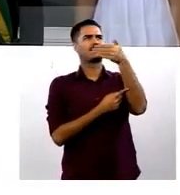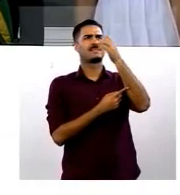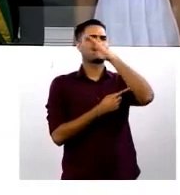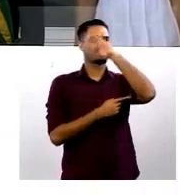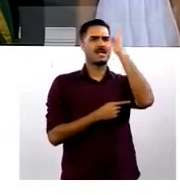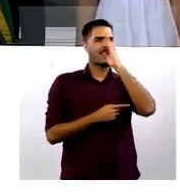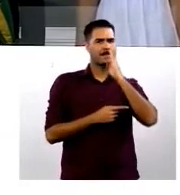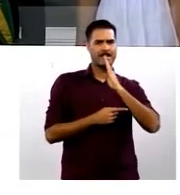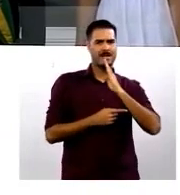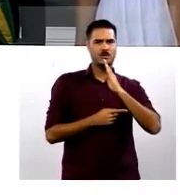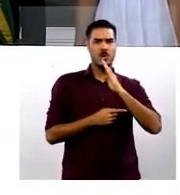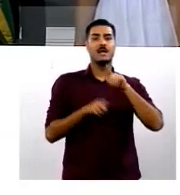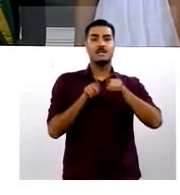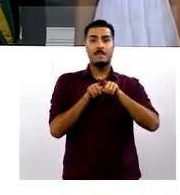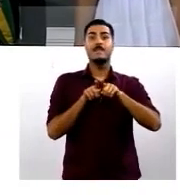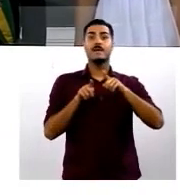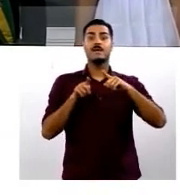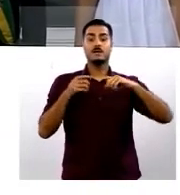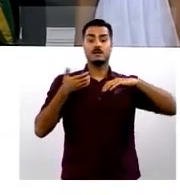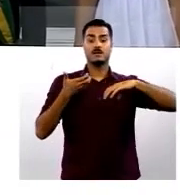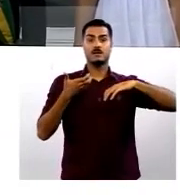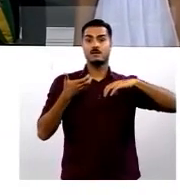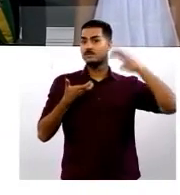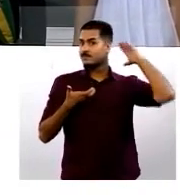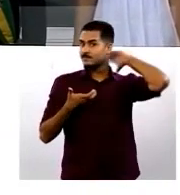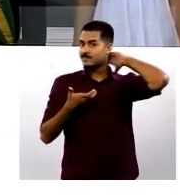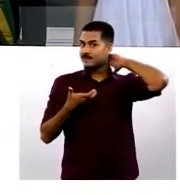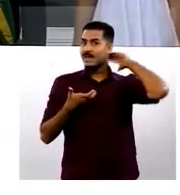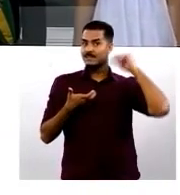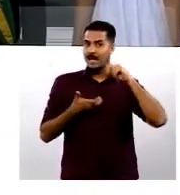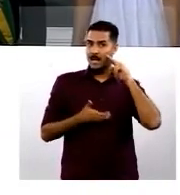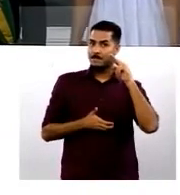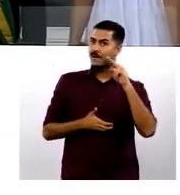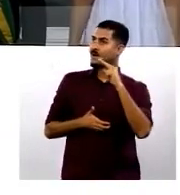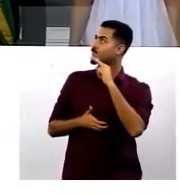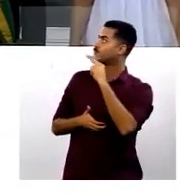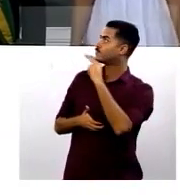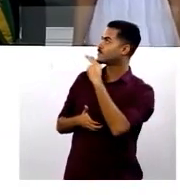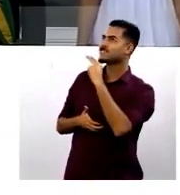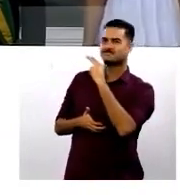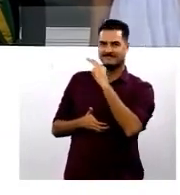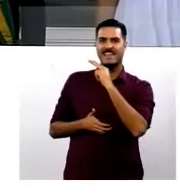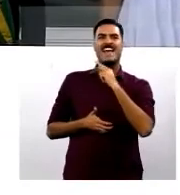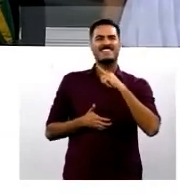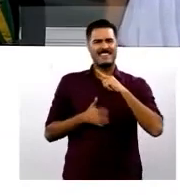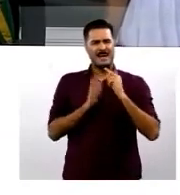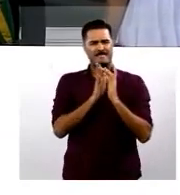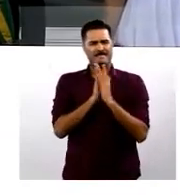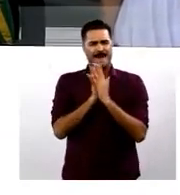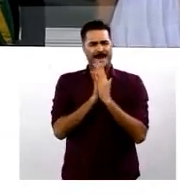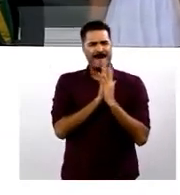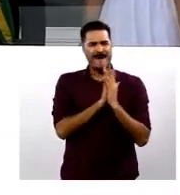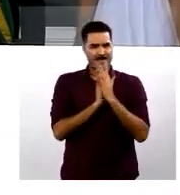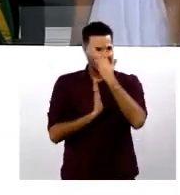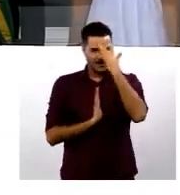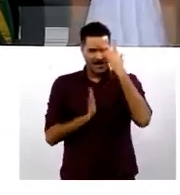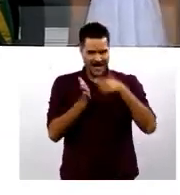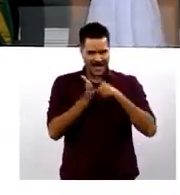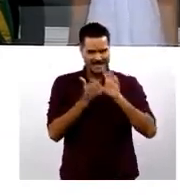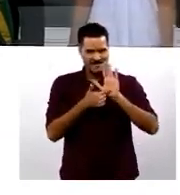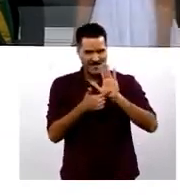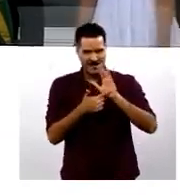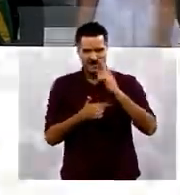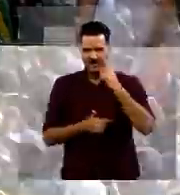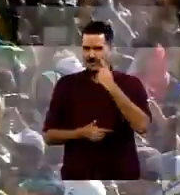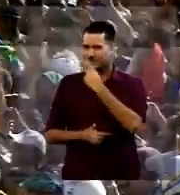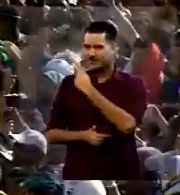né, os fundos do Congresso, de onde a gente viu aquele público todo que está aí acompanhando essa festa agora, acompanhando a